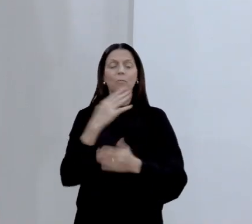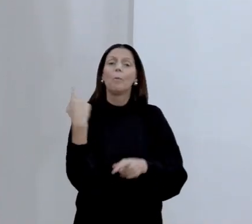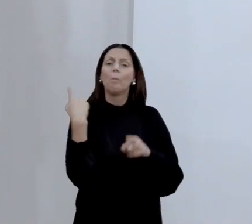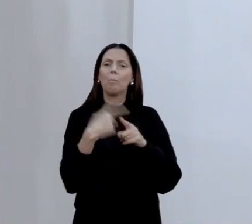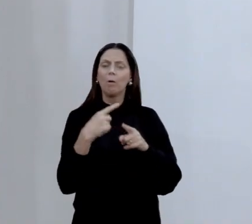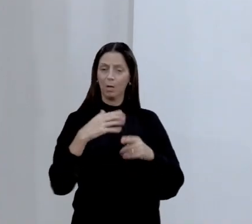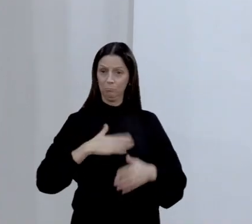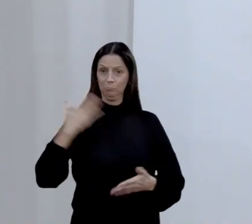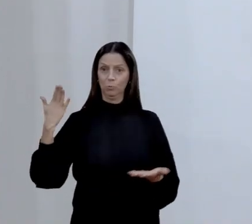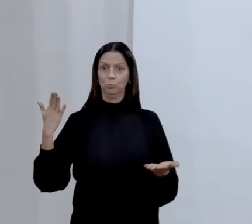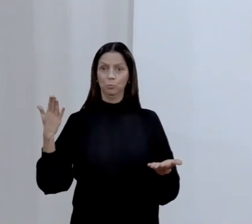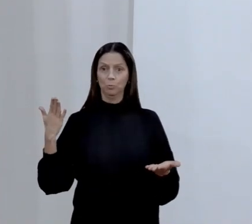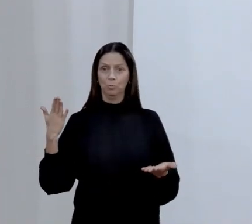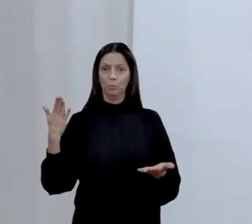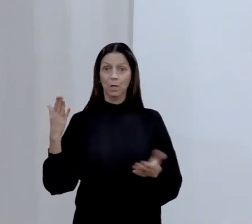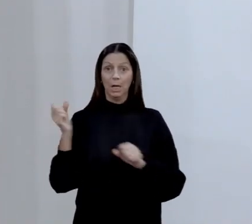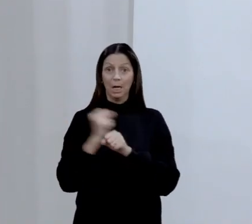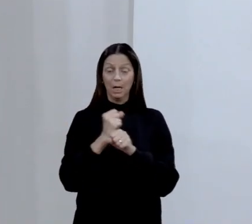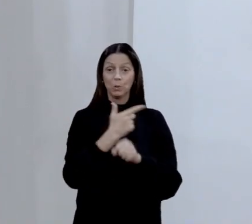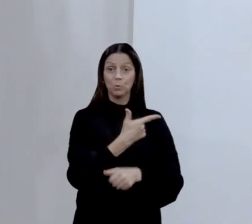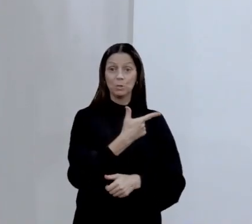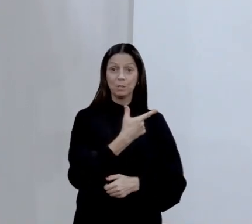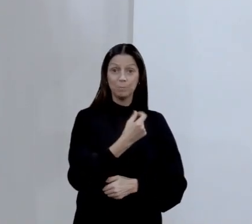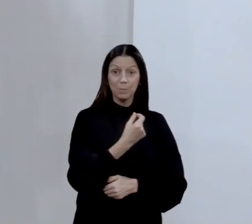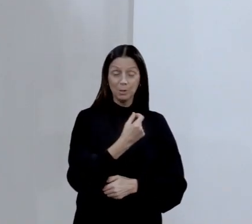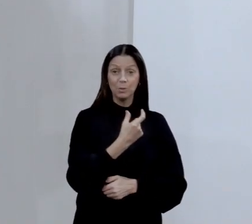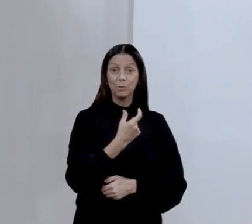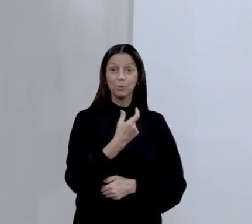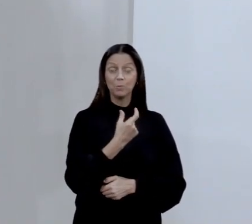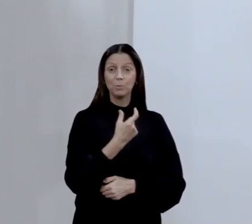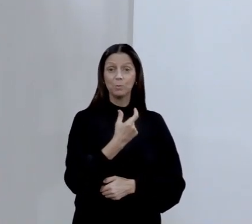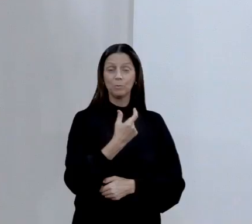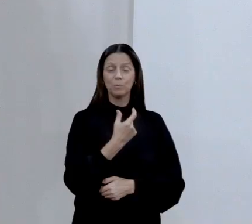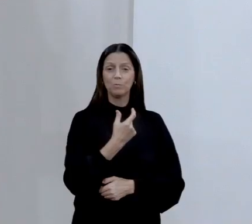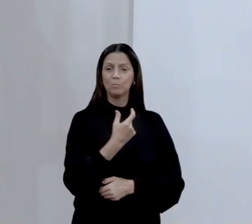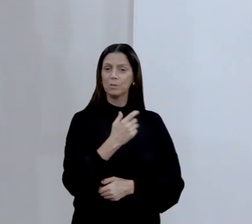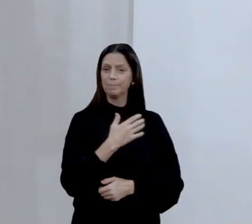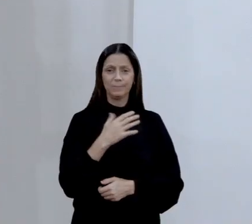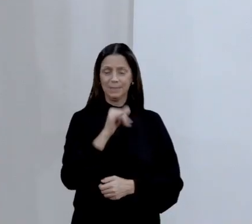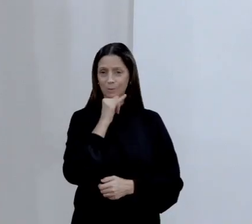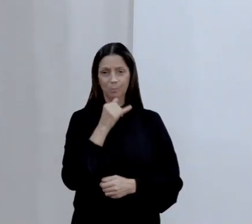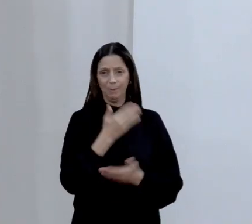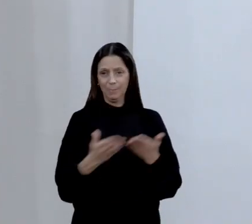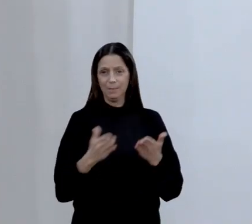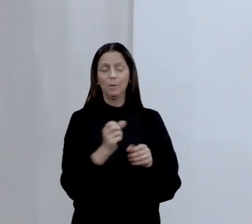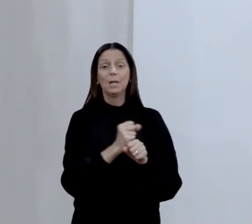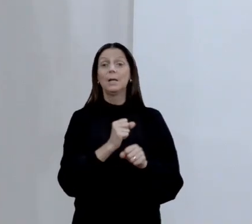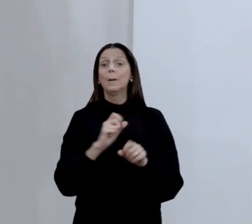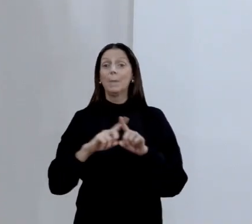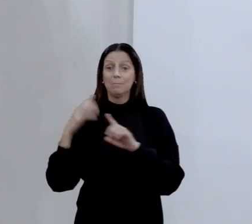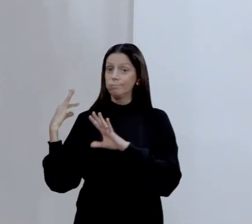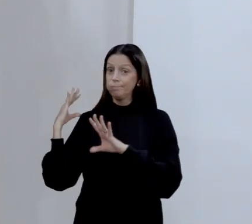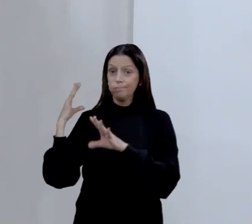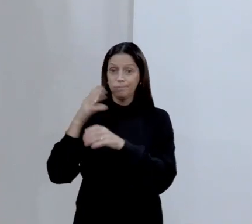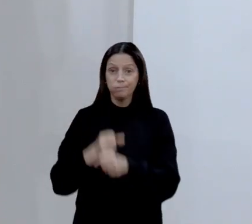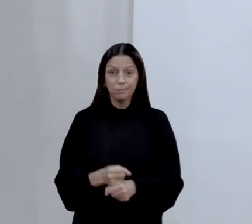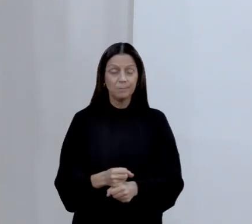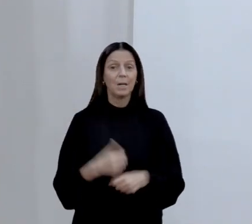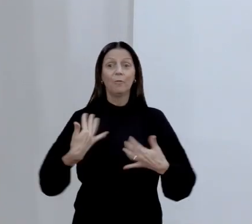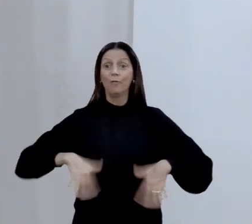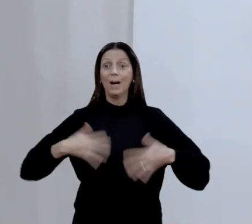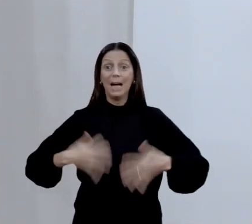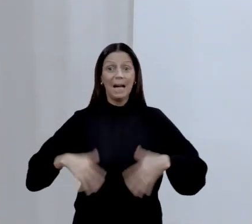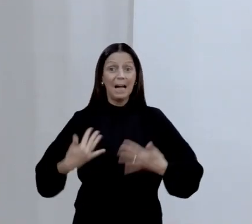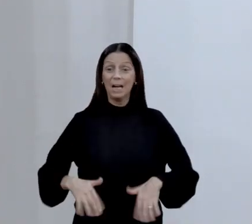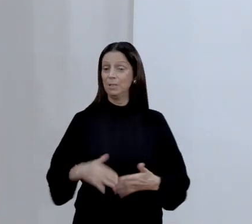porque eu fiquei assustado, que 2021 a 2026 são mais de 47 milhões, isso olhando, né,